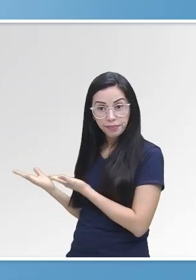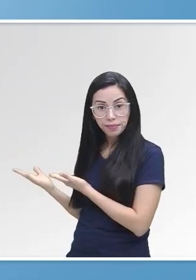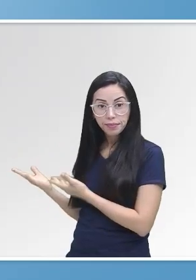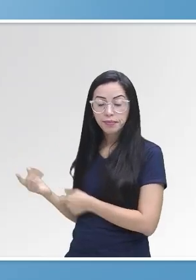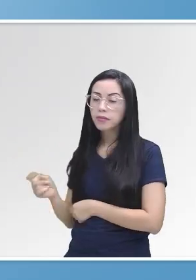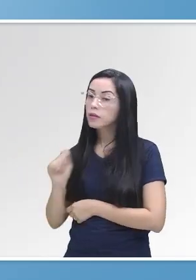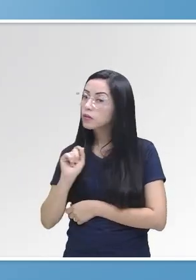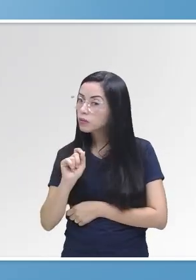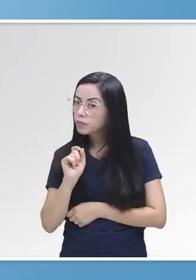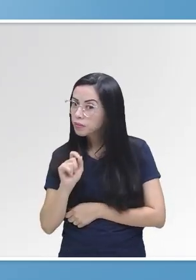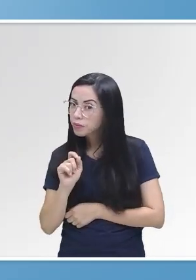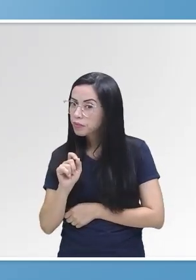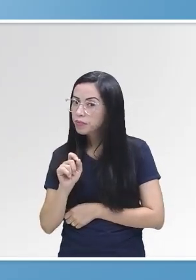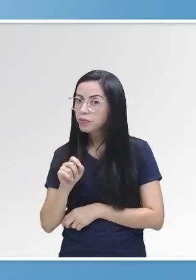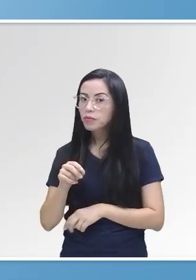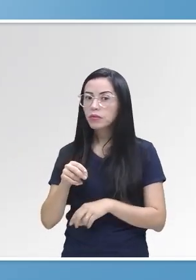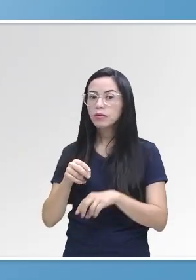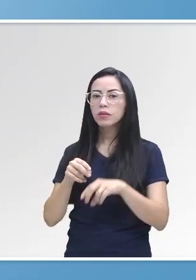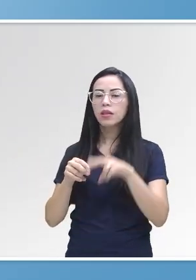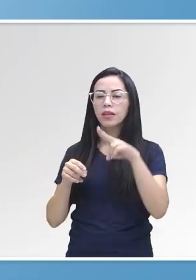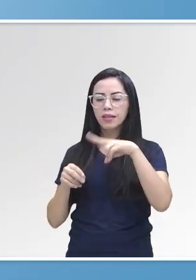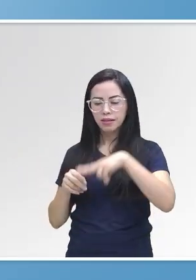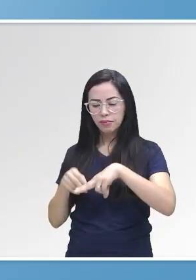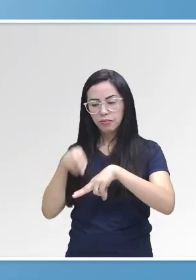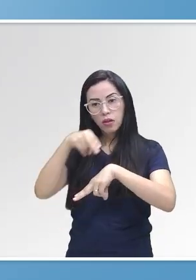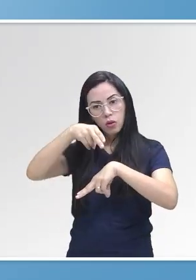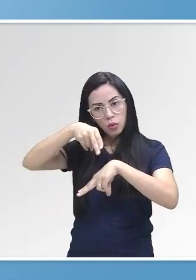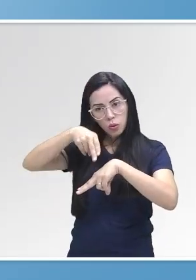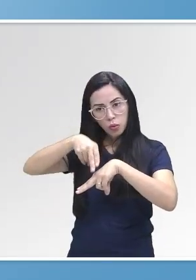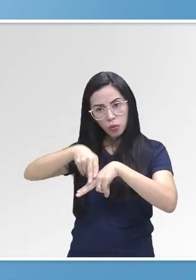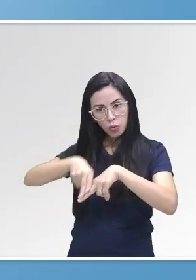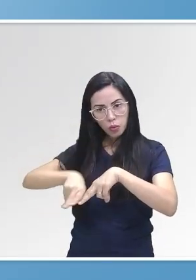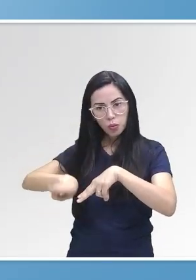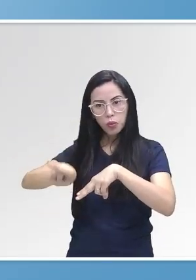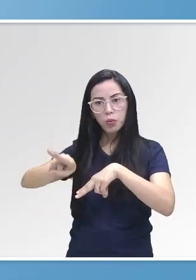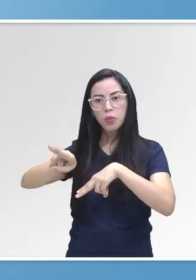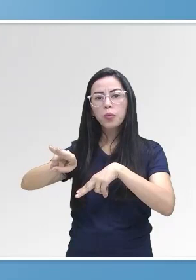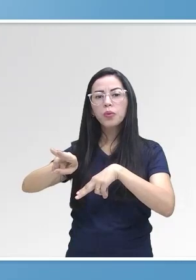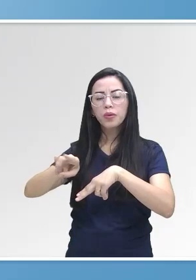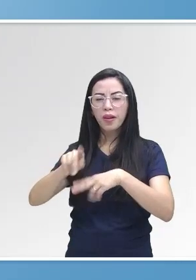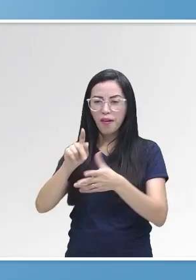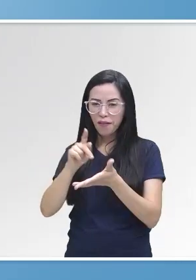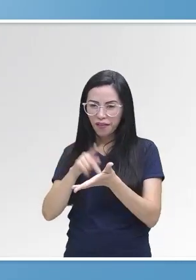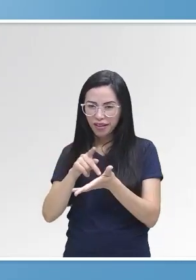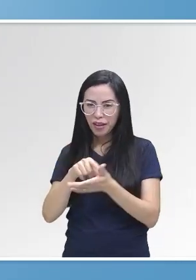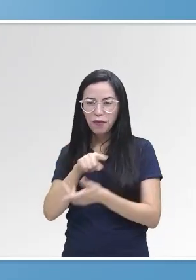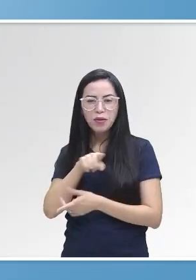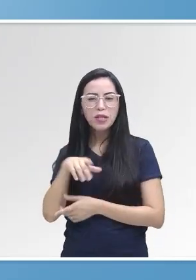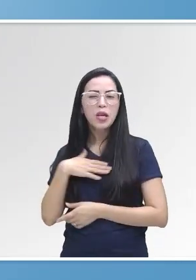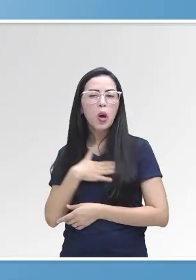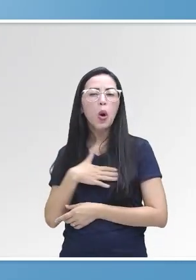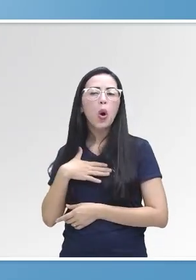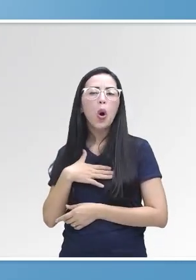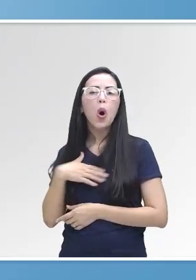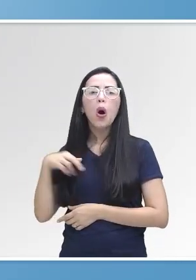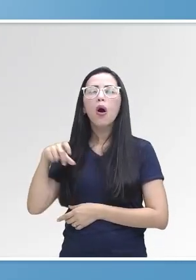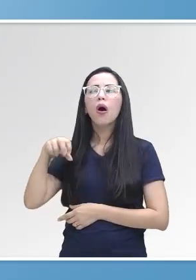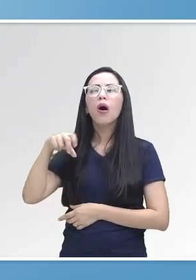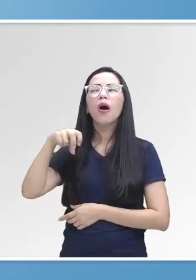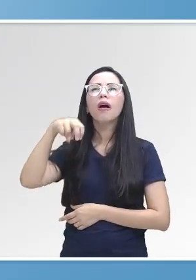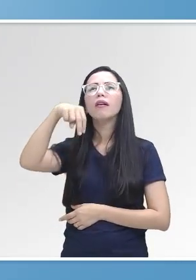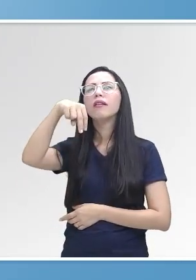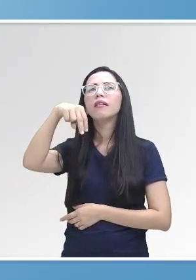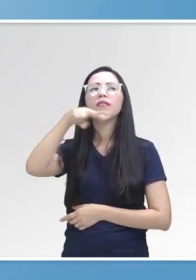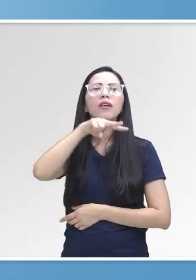escorrega saberem na casinha vocês gosta de ficar ali em cima olhando né Aí a professora diz dessa